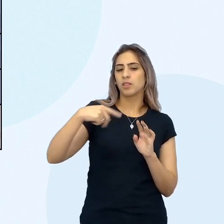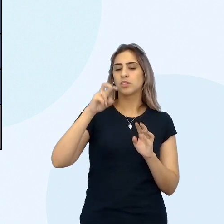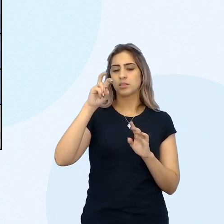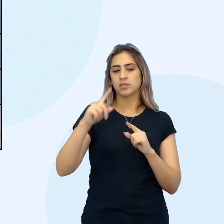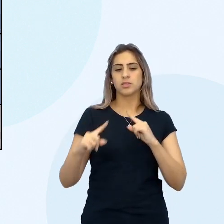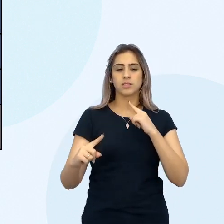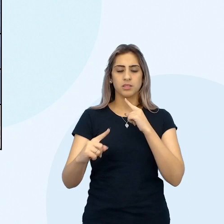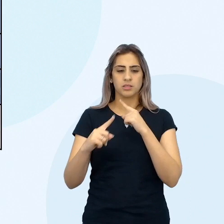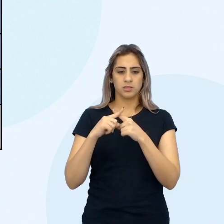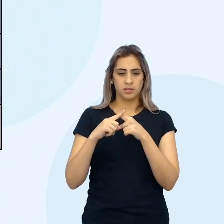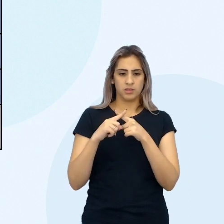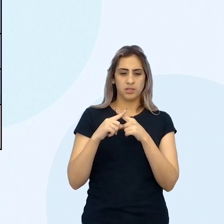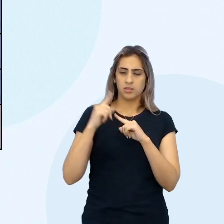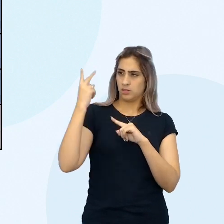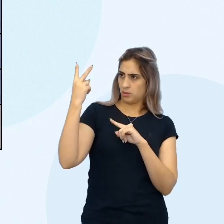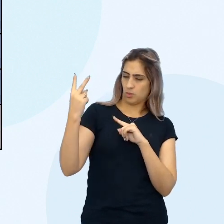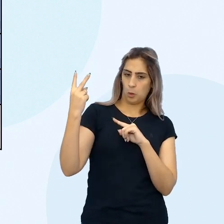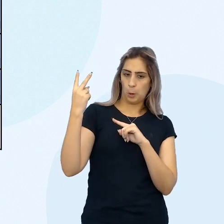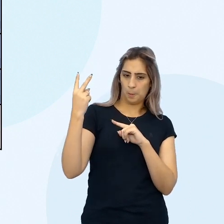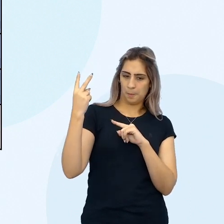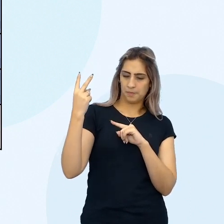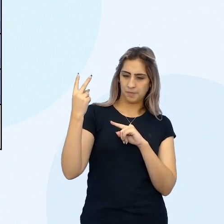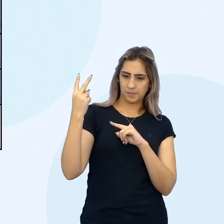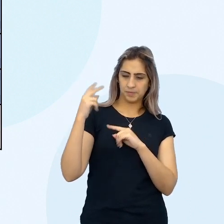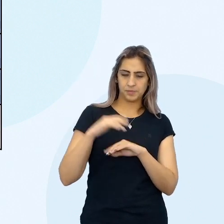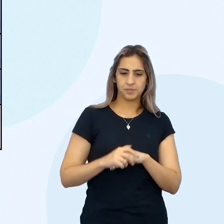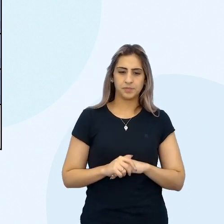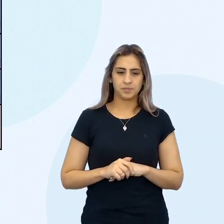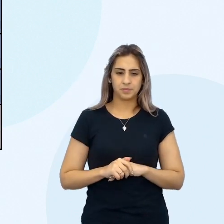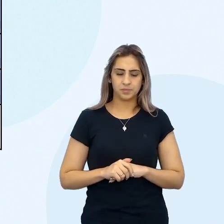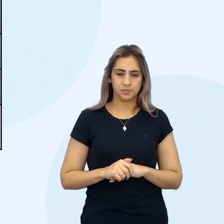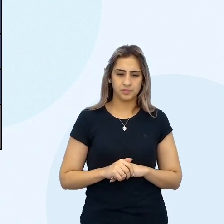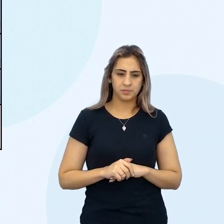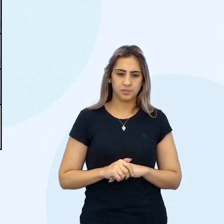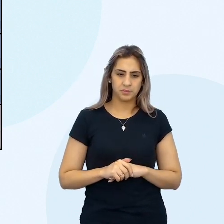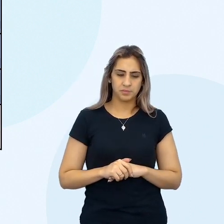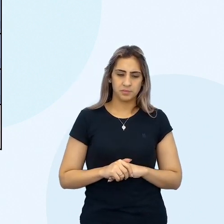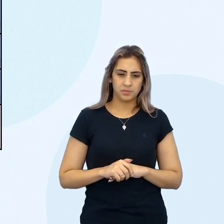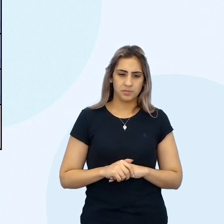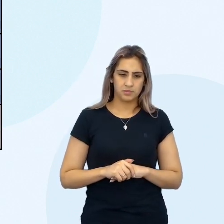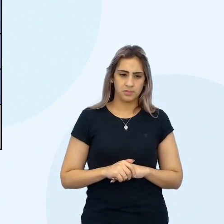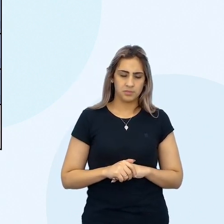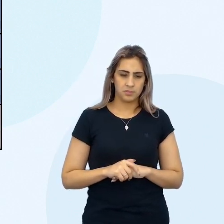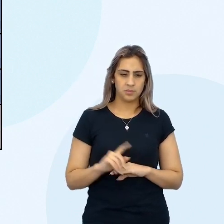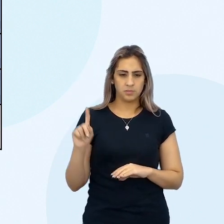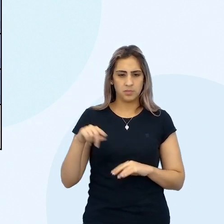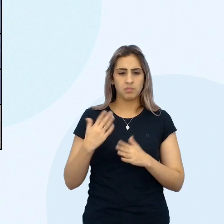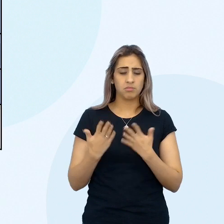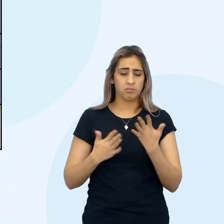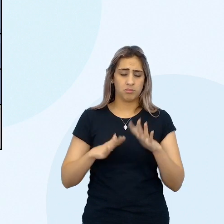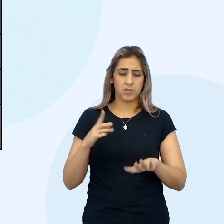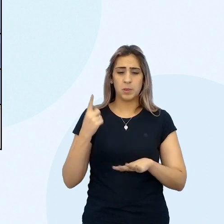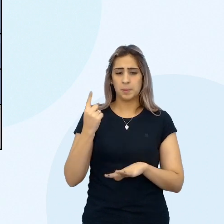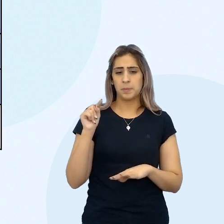39,5 vezes ele mesmo, né? Lembrando 39. Que na calculadora a vírgula é o pontinho, né? Isso. Tem que tomar esse cuidado. Tá? Quanto deu? Portanto, temos